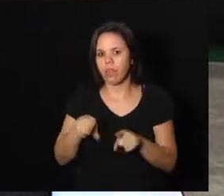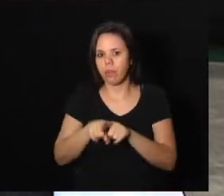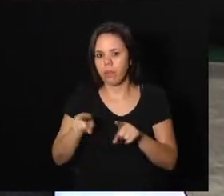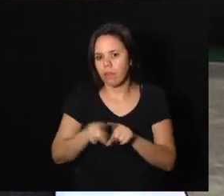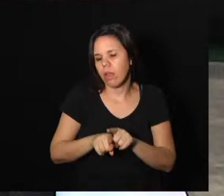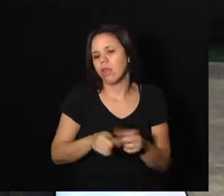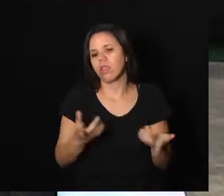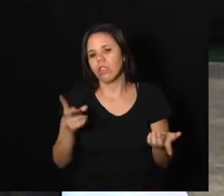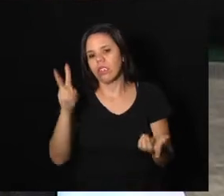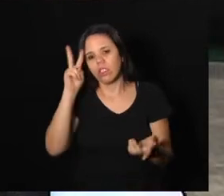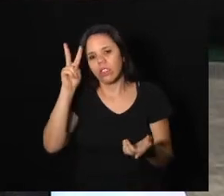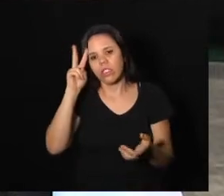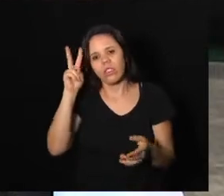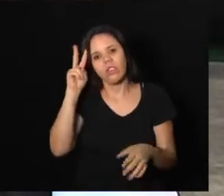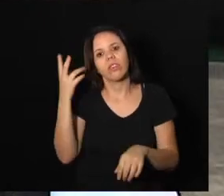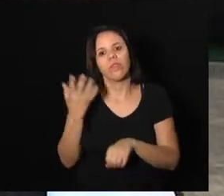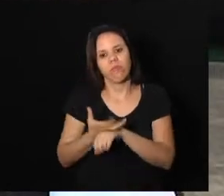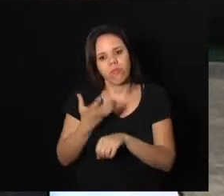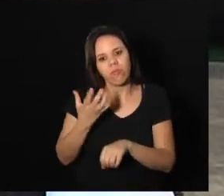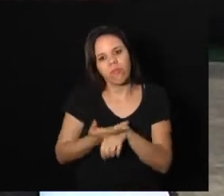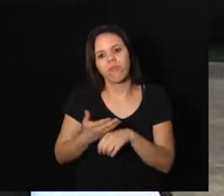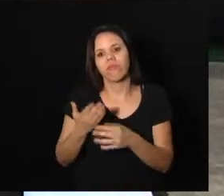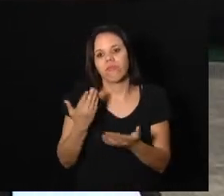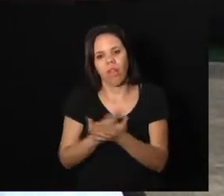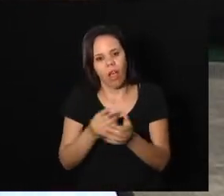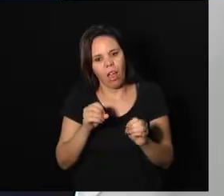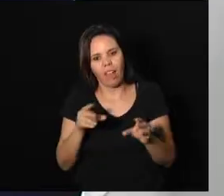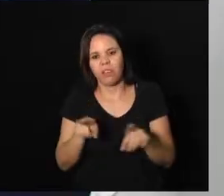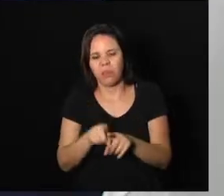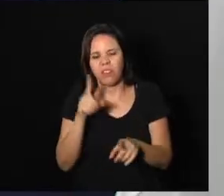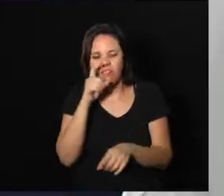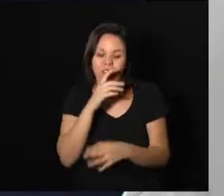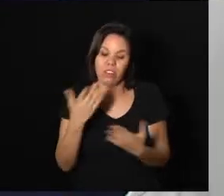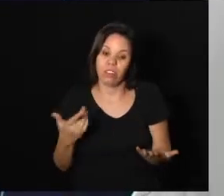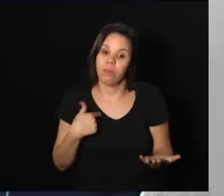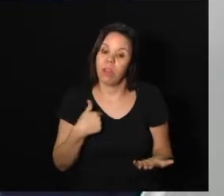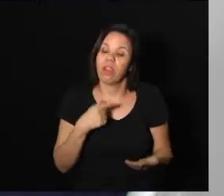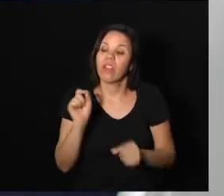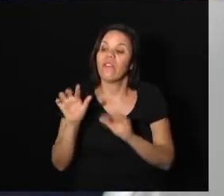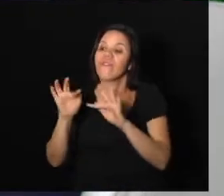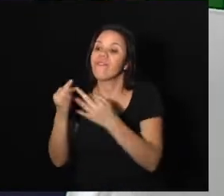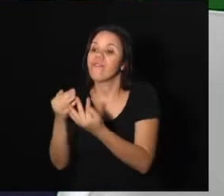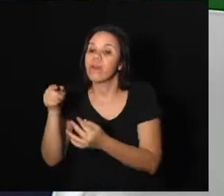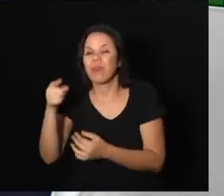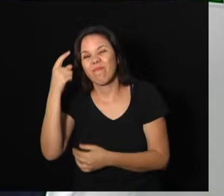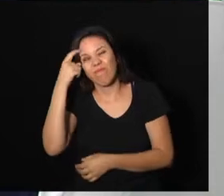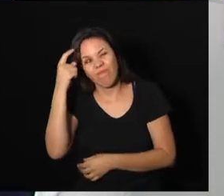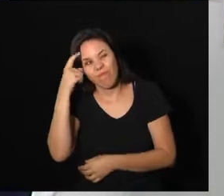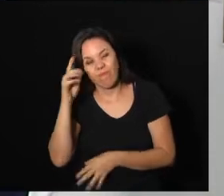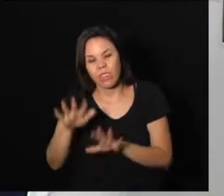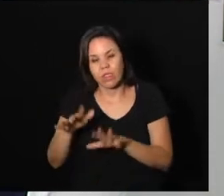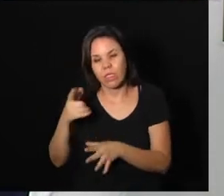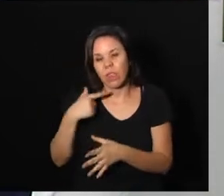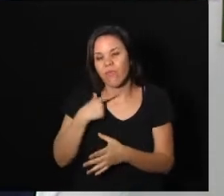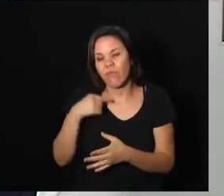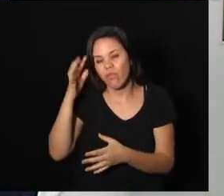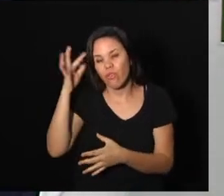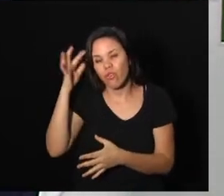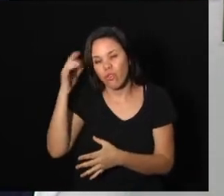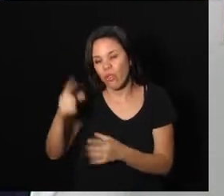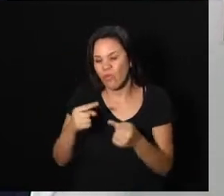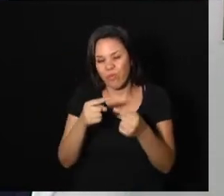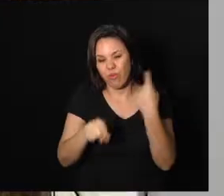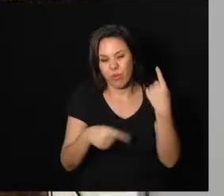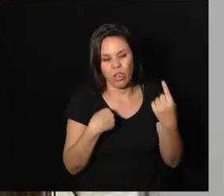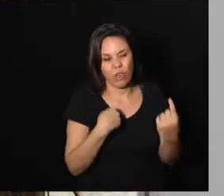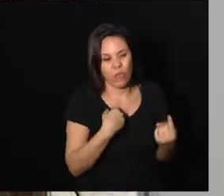em história, sabe? Que eu amo história também, então fica bem difícil. Sem contar a família, né? Que às vezes tem um sonho que não combina bem